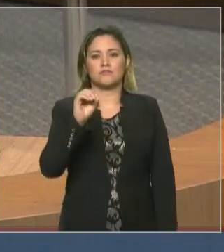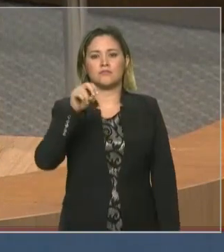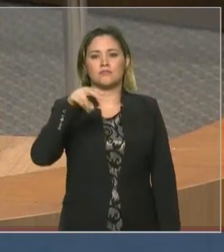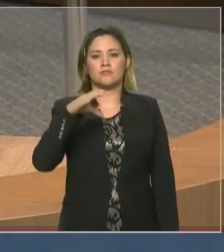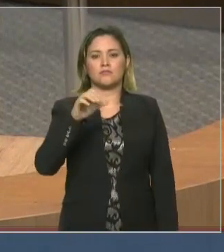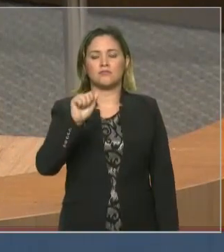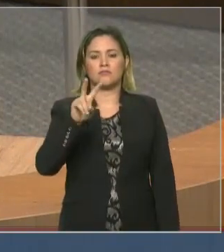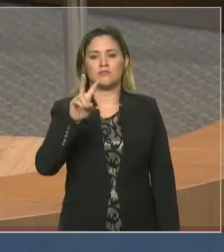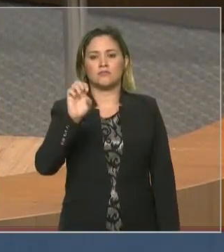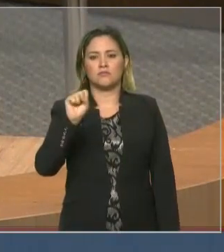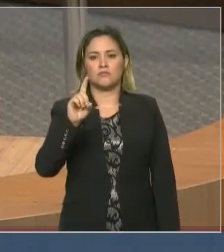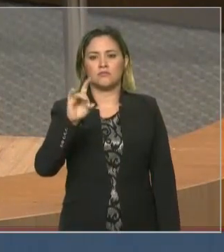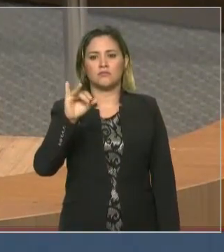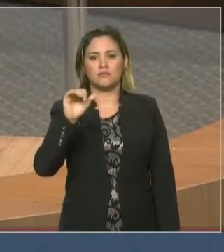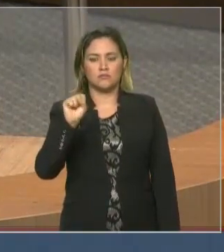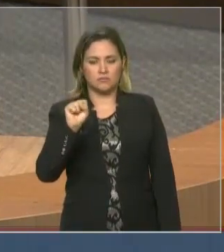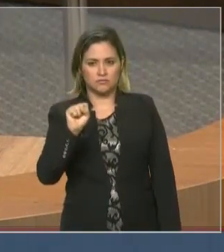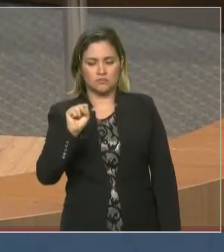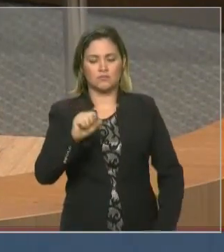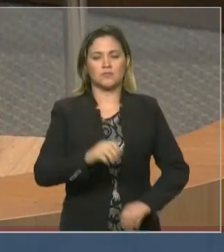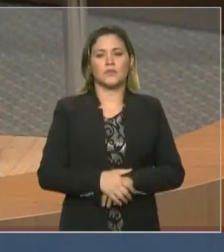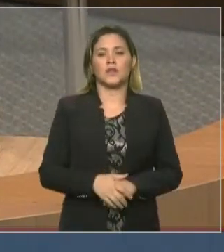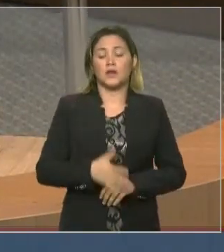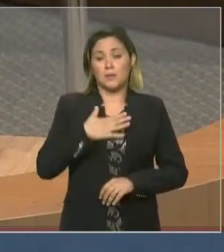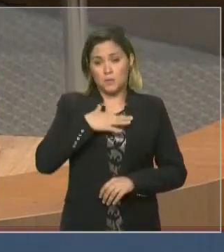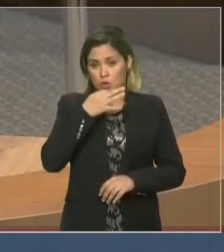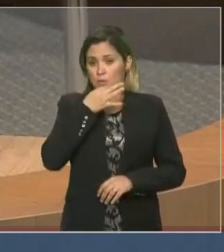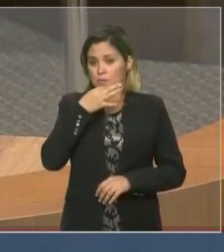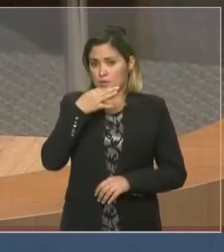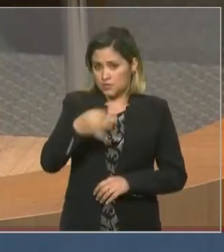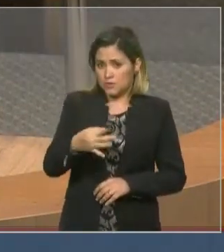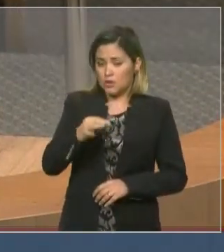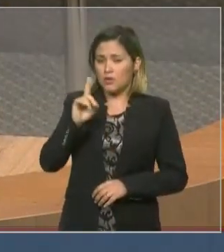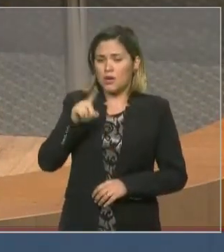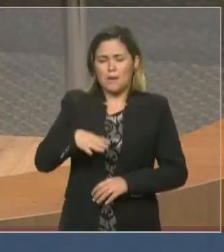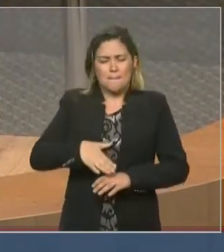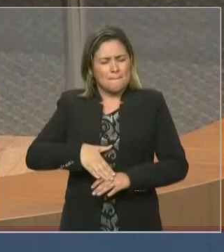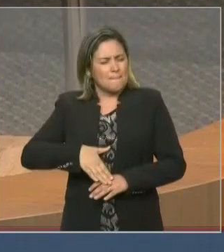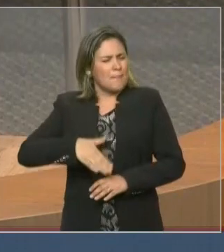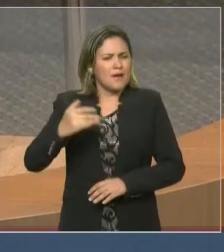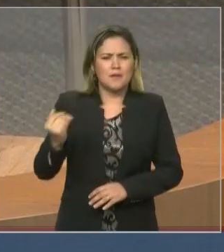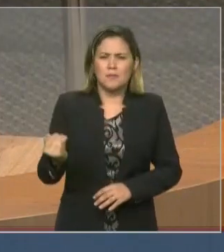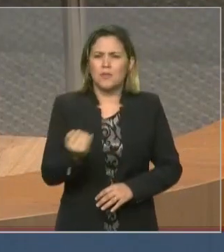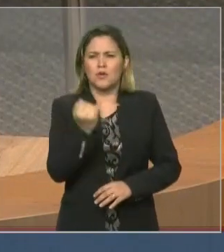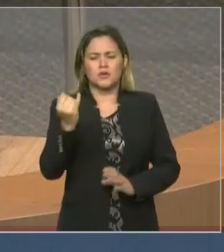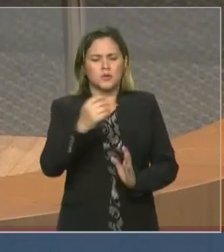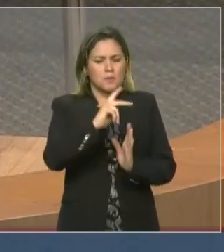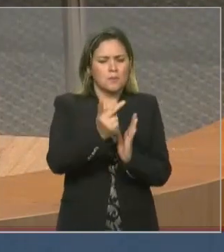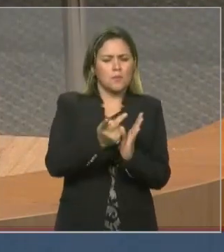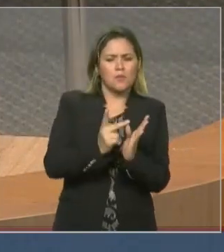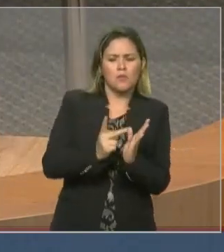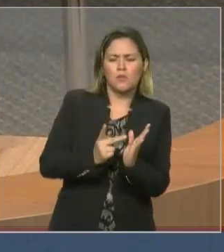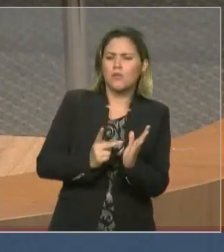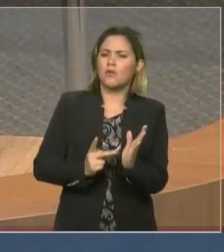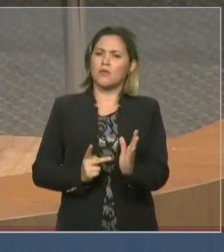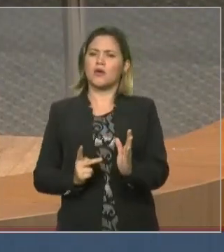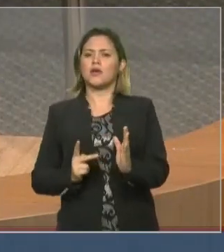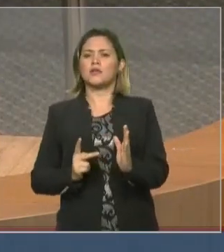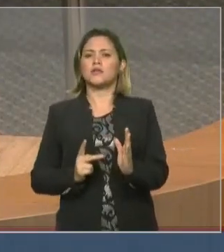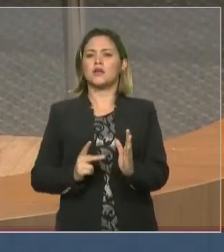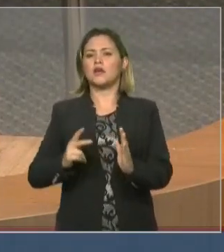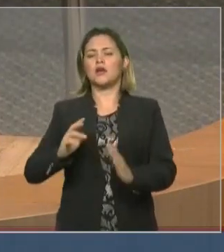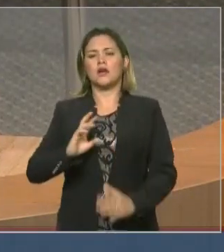para mim, doutor Ericeira, o maior poeta da escola romântica e o maior